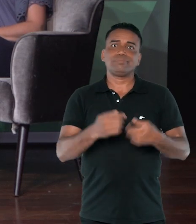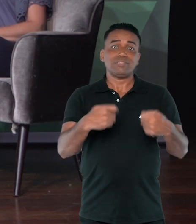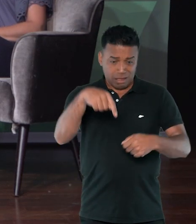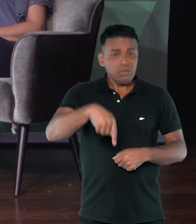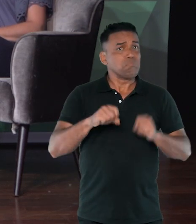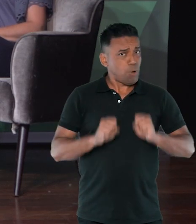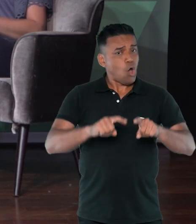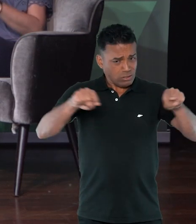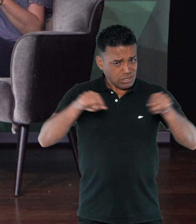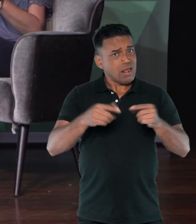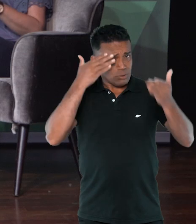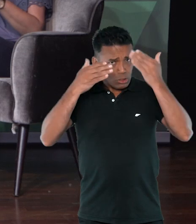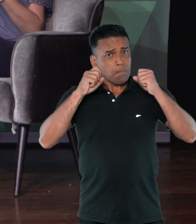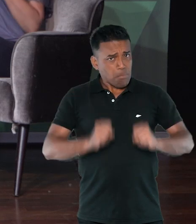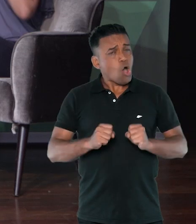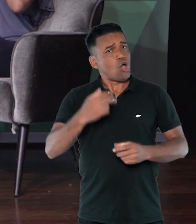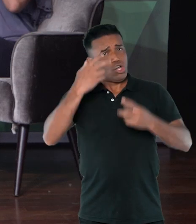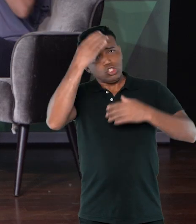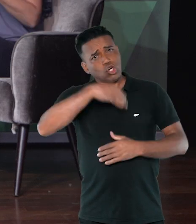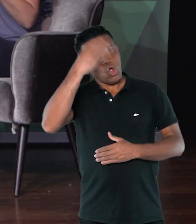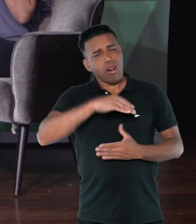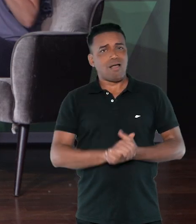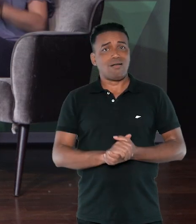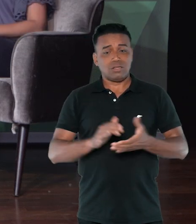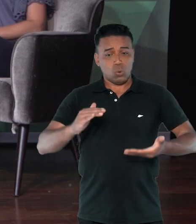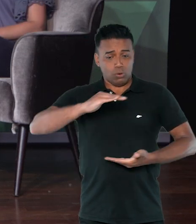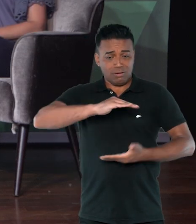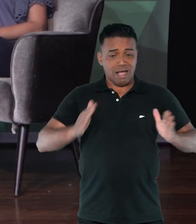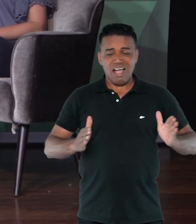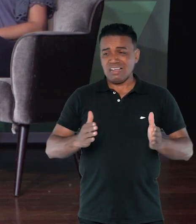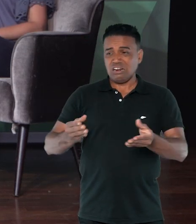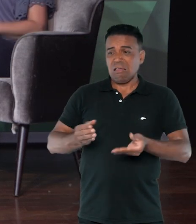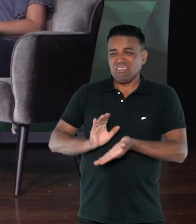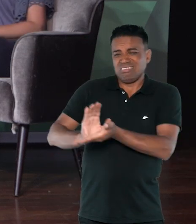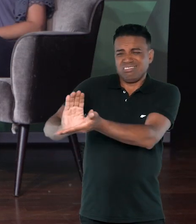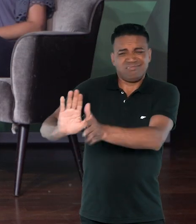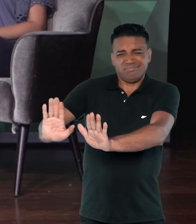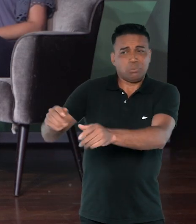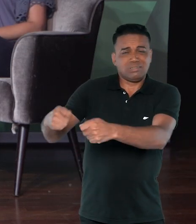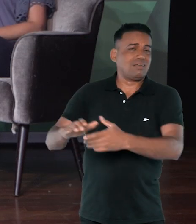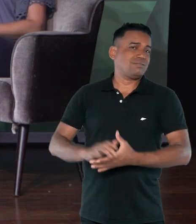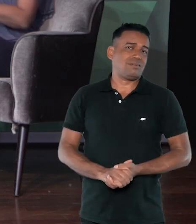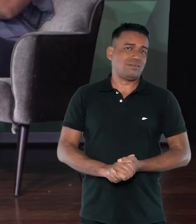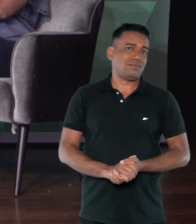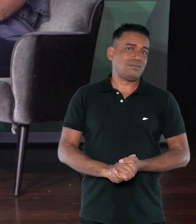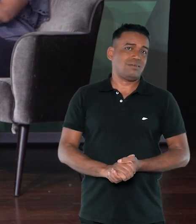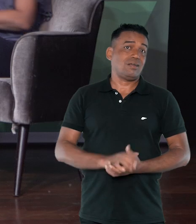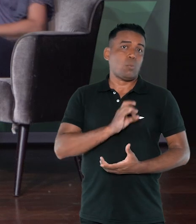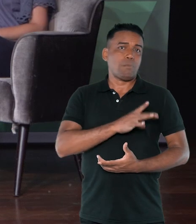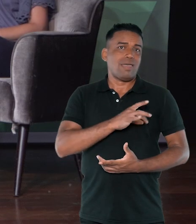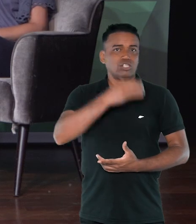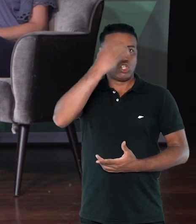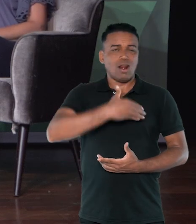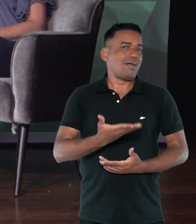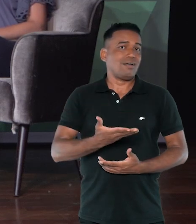Mas eu, de tanto, né, falar, assim, meus olhos brilham muito, né, quando eu falo disso. E eu já tinha